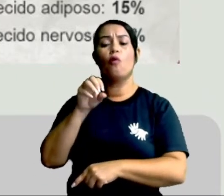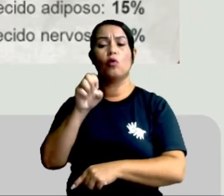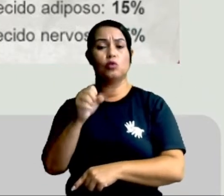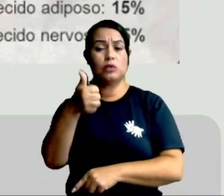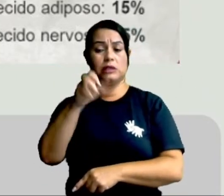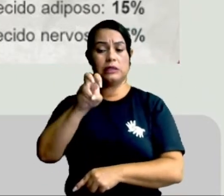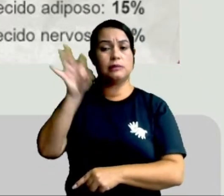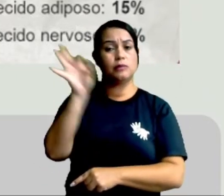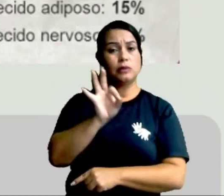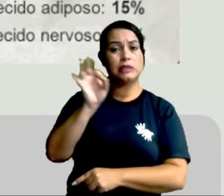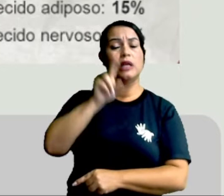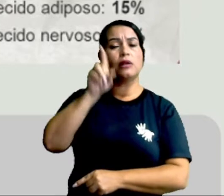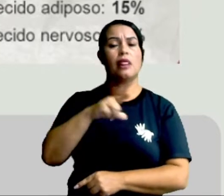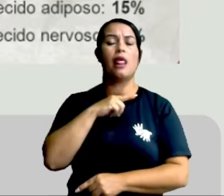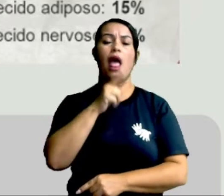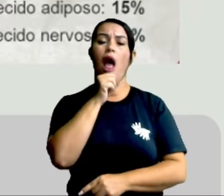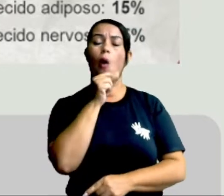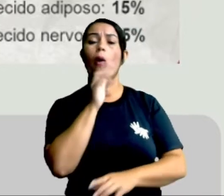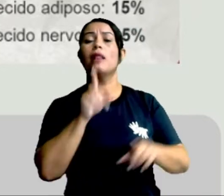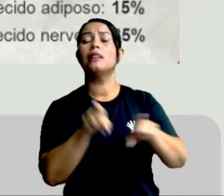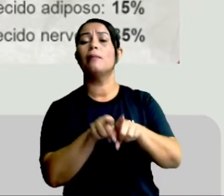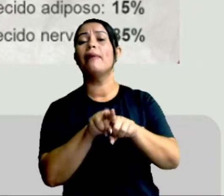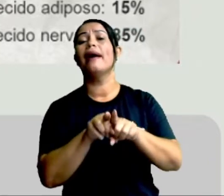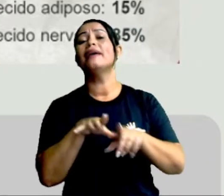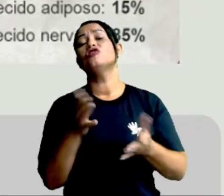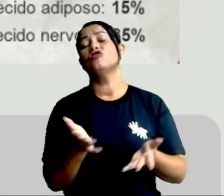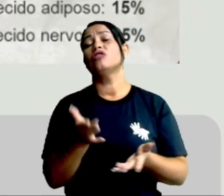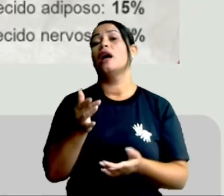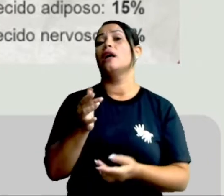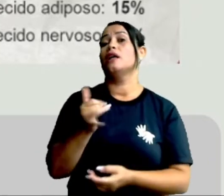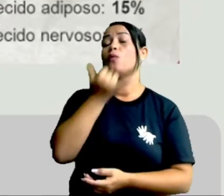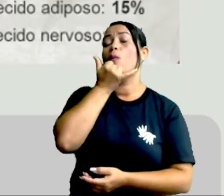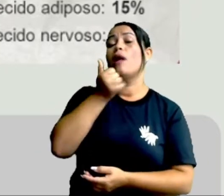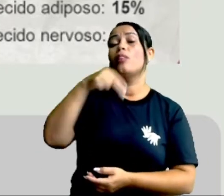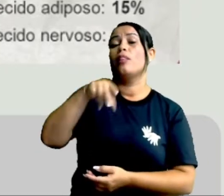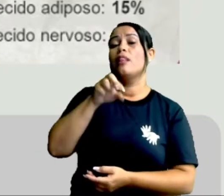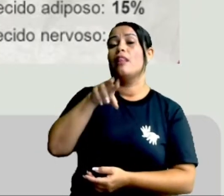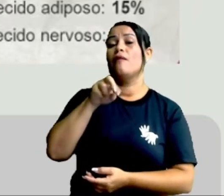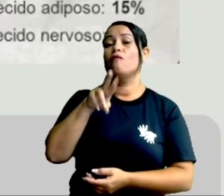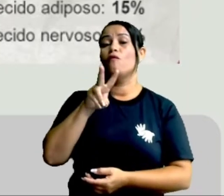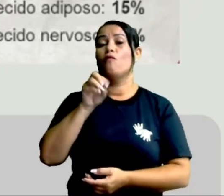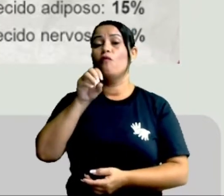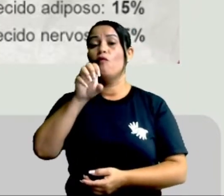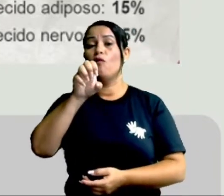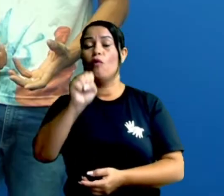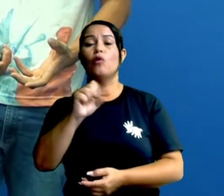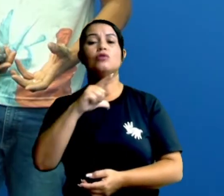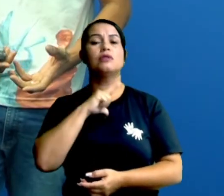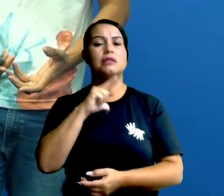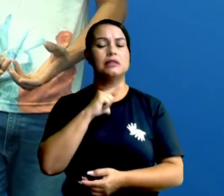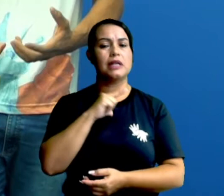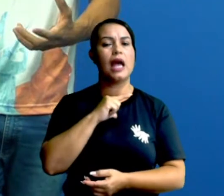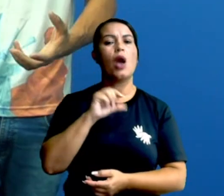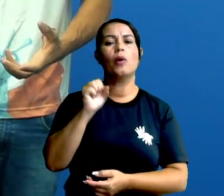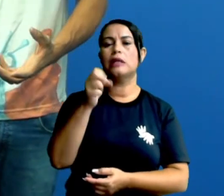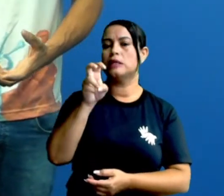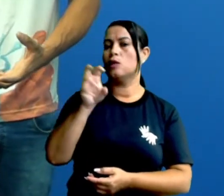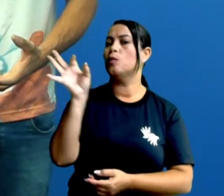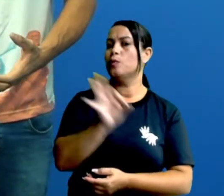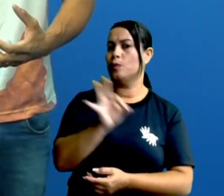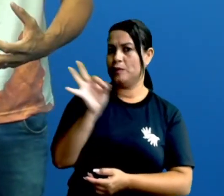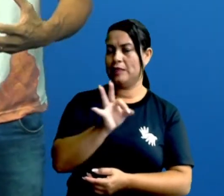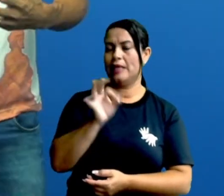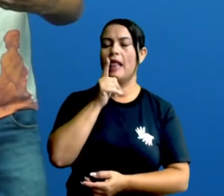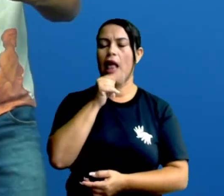composto por água. Já no tecido nervoso, cerca de 85% é composto por esse componente tão importante por água,